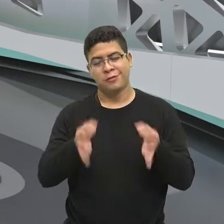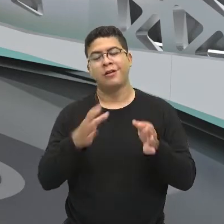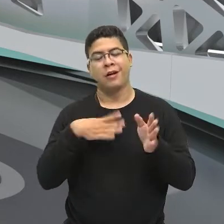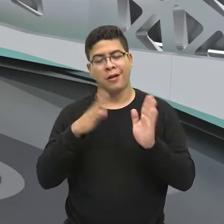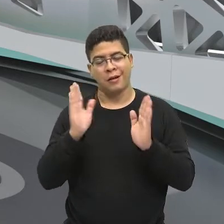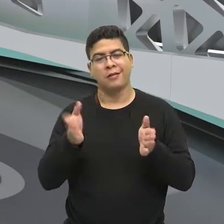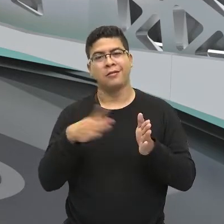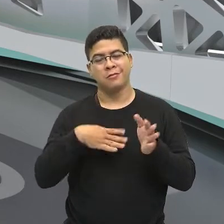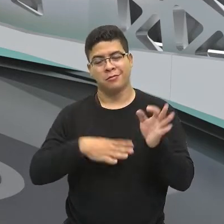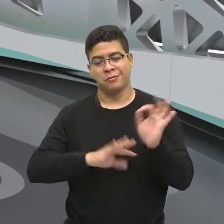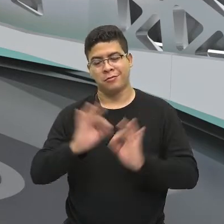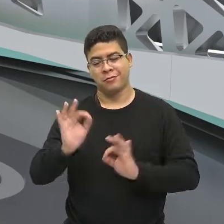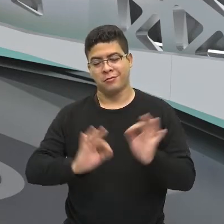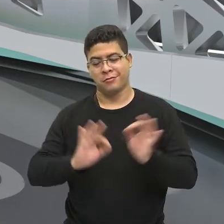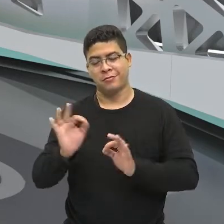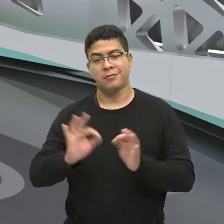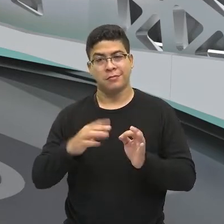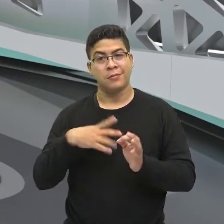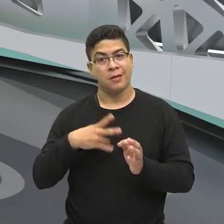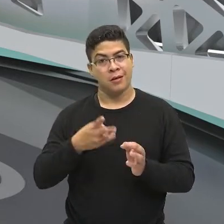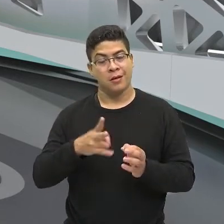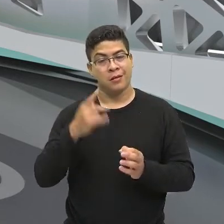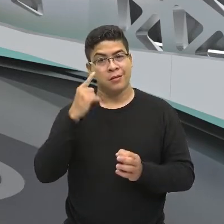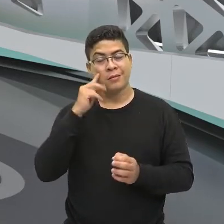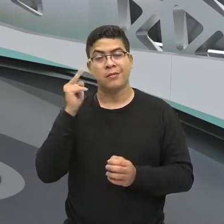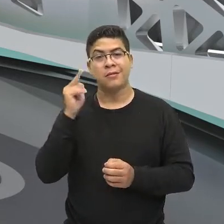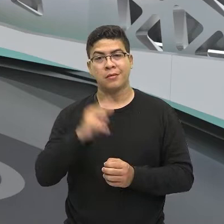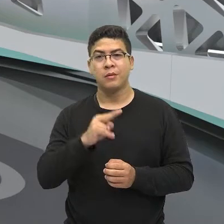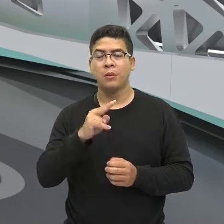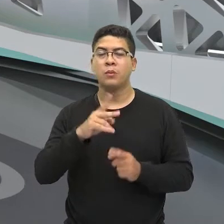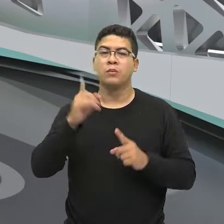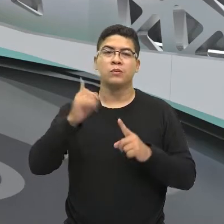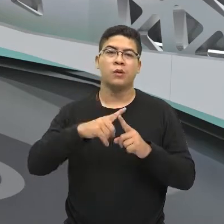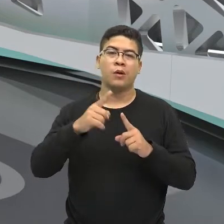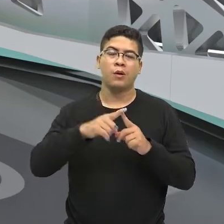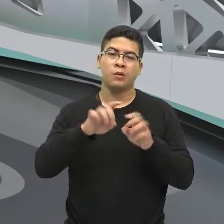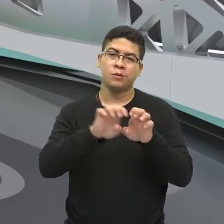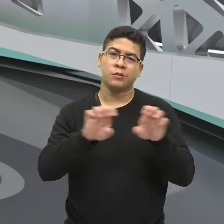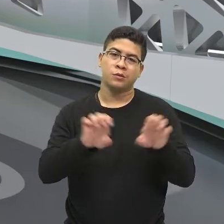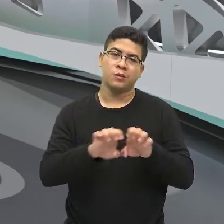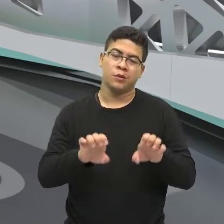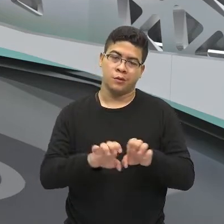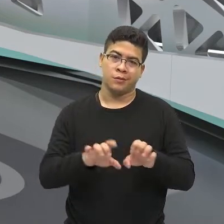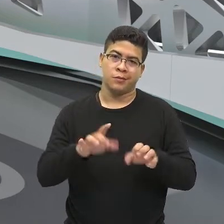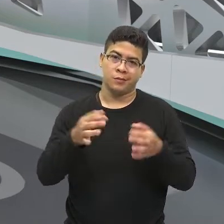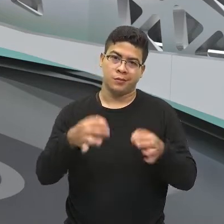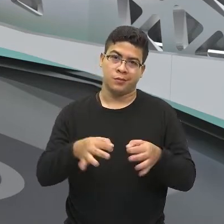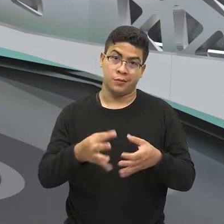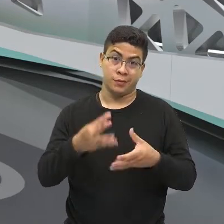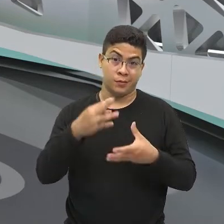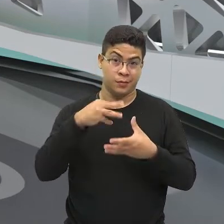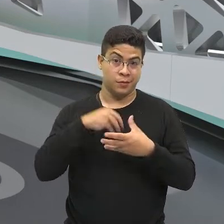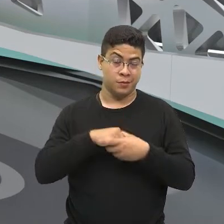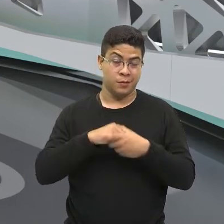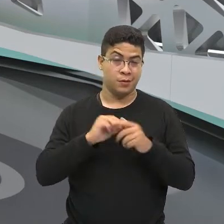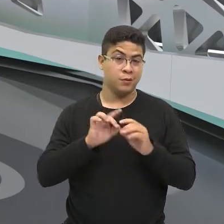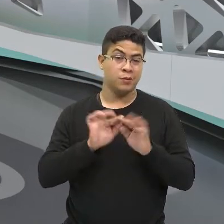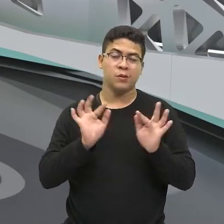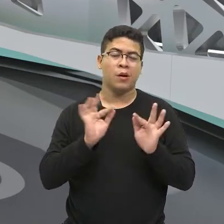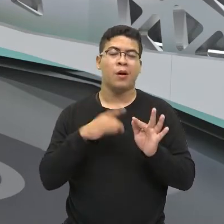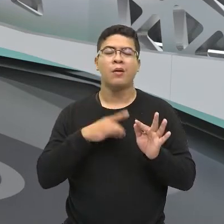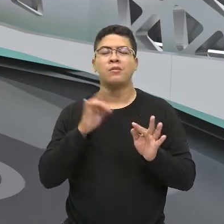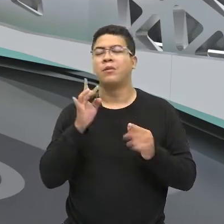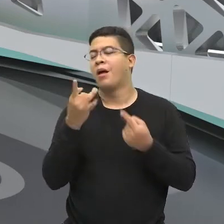pronta, né? Então ele seguiu o modelo do parnasianismo, mas só era simplesmente